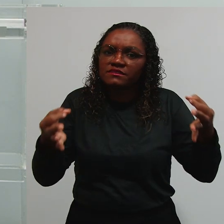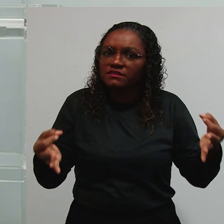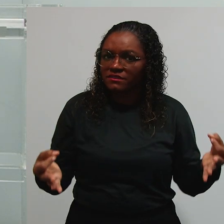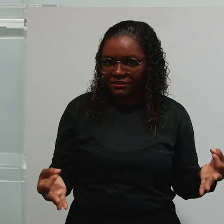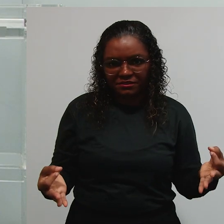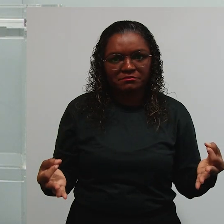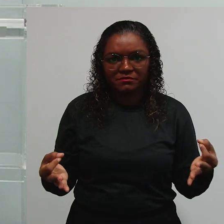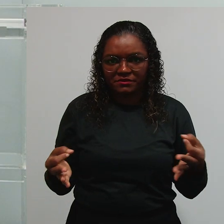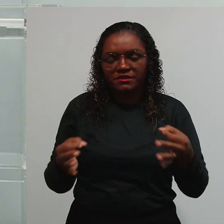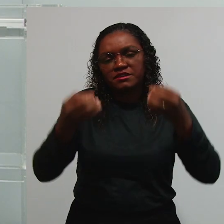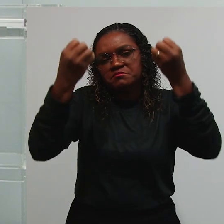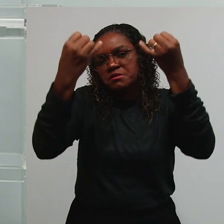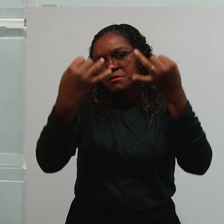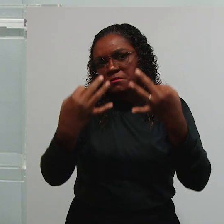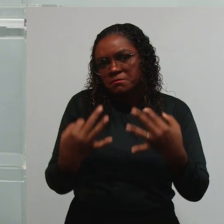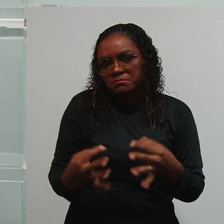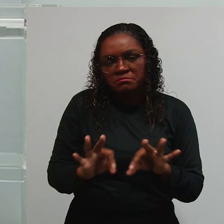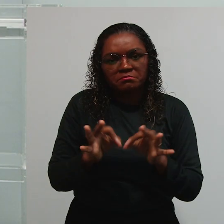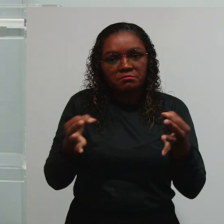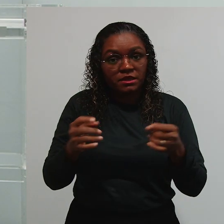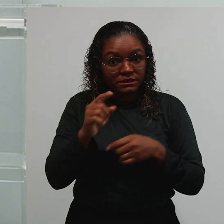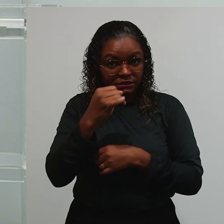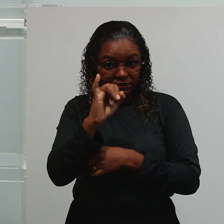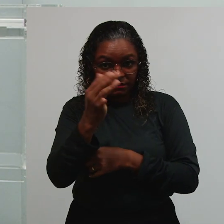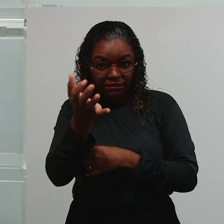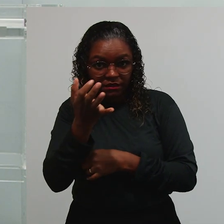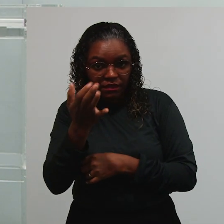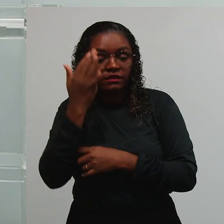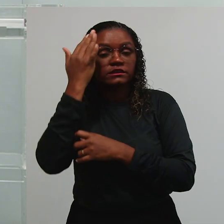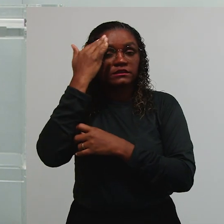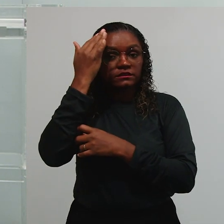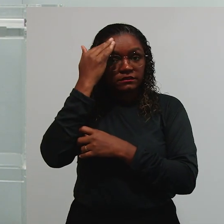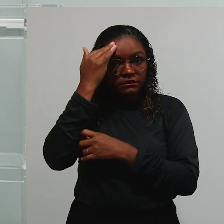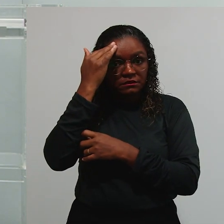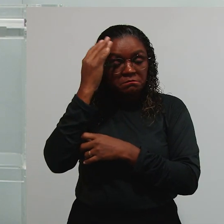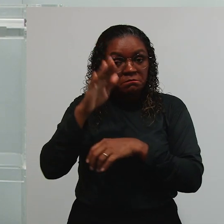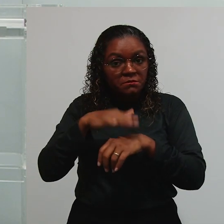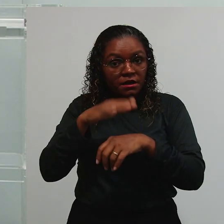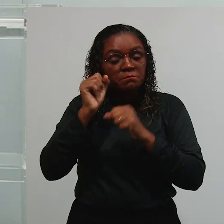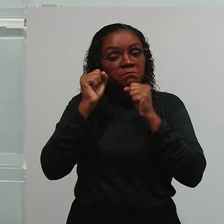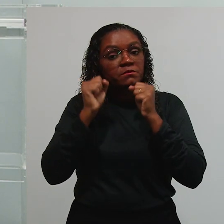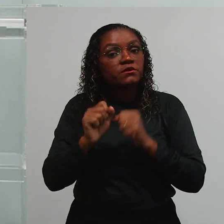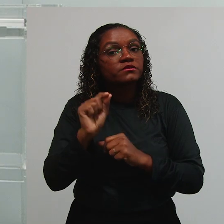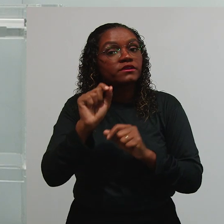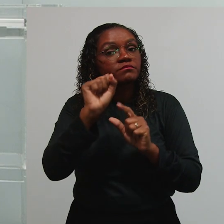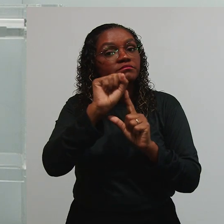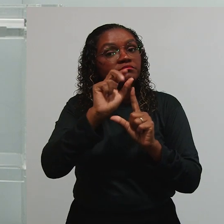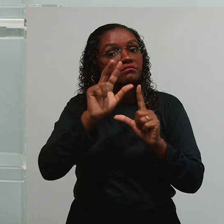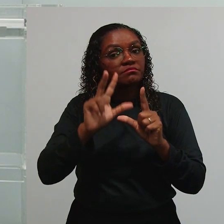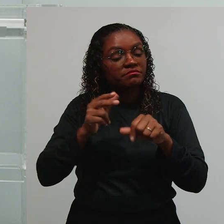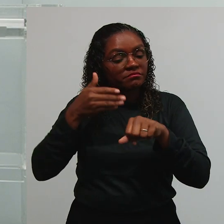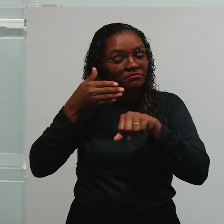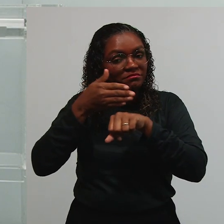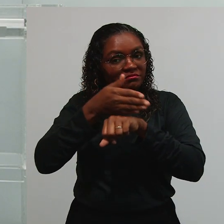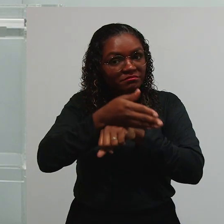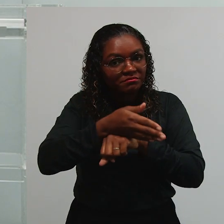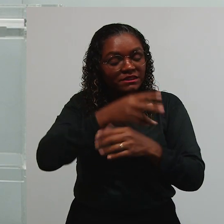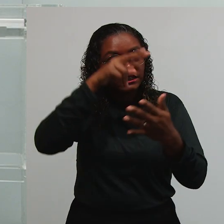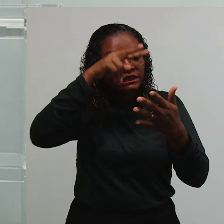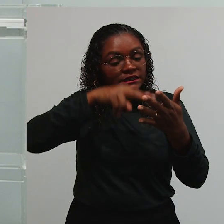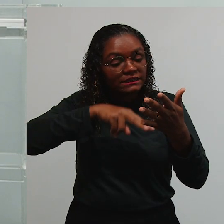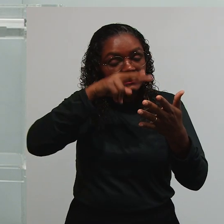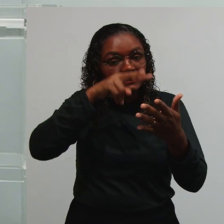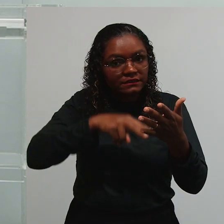gente trouxe generalizações. Se você quiser saber de verdade como é que faz isso, acesse o material e leia, né?